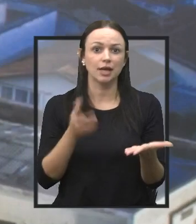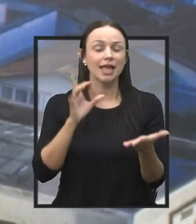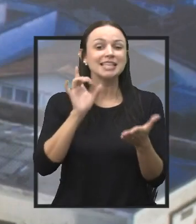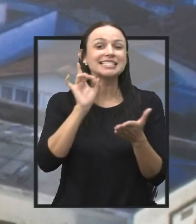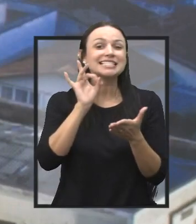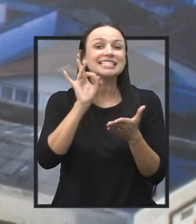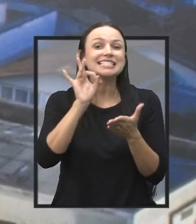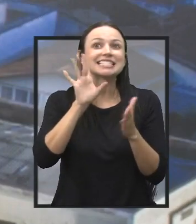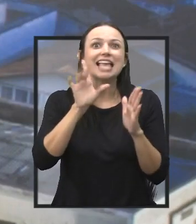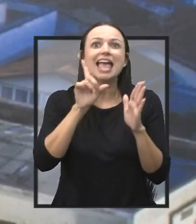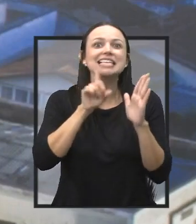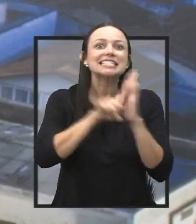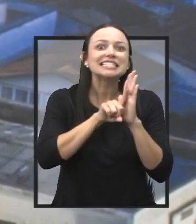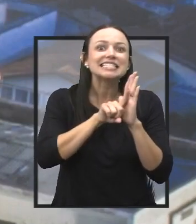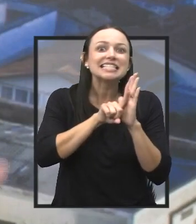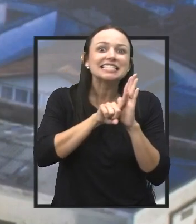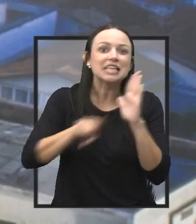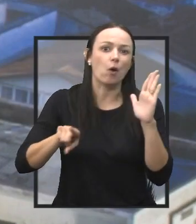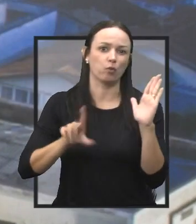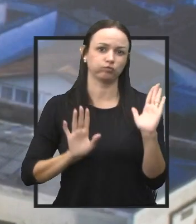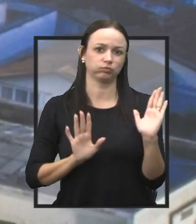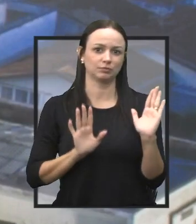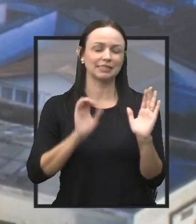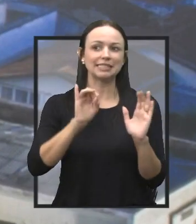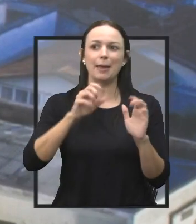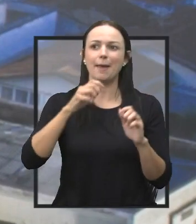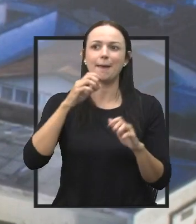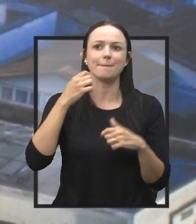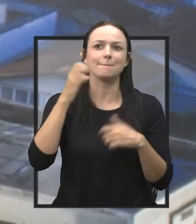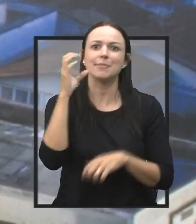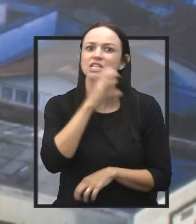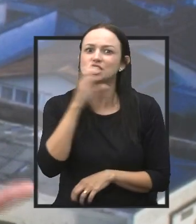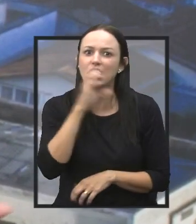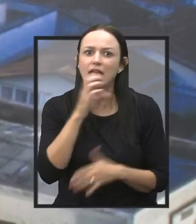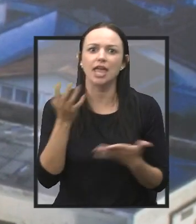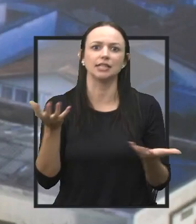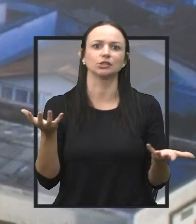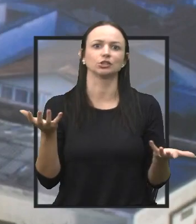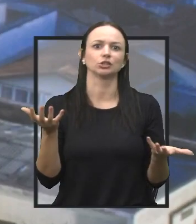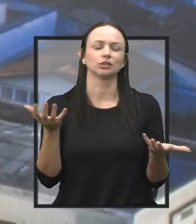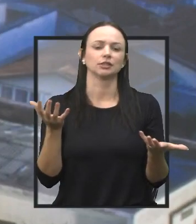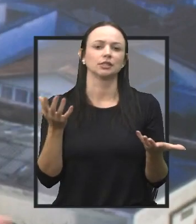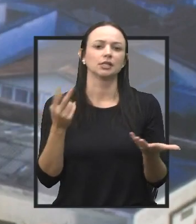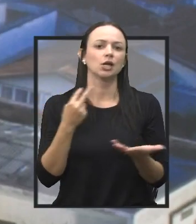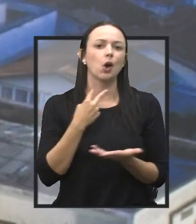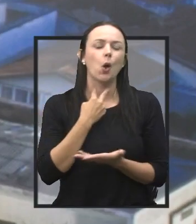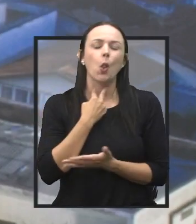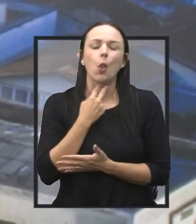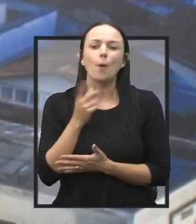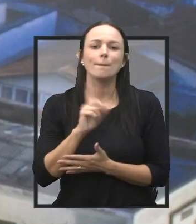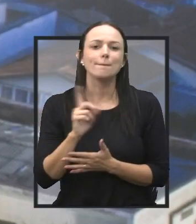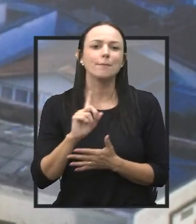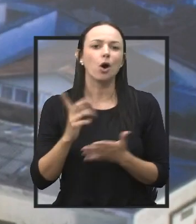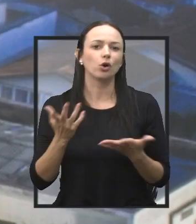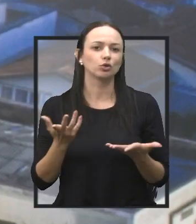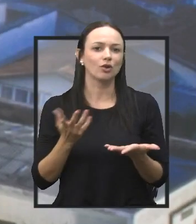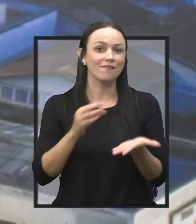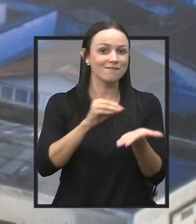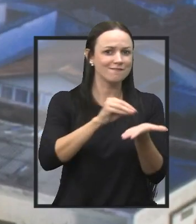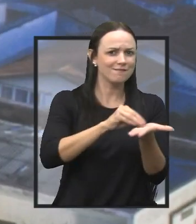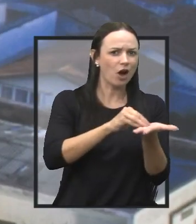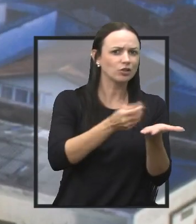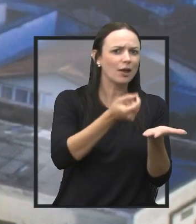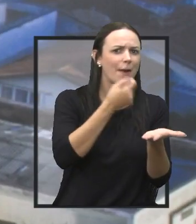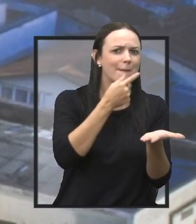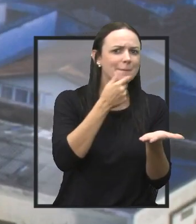exceção, né? É quando, de fato, é algo emergencial, enfim, e a gente não pode considerar que falta de